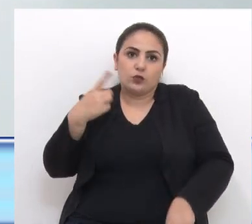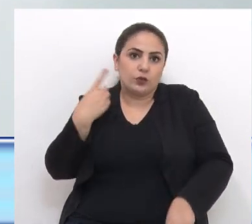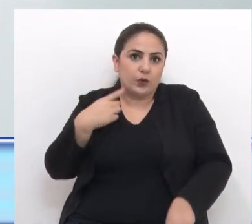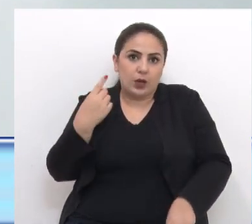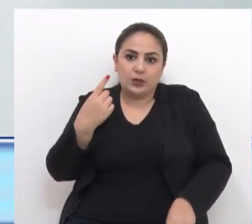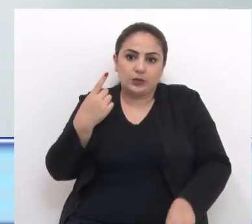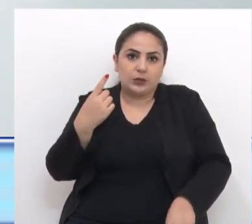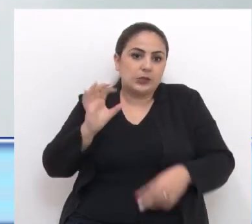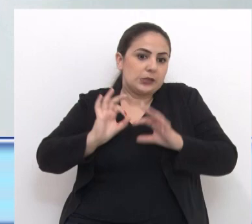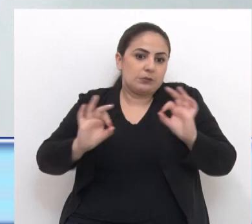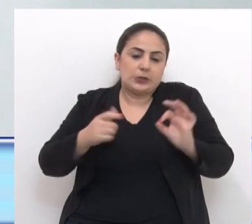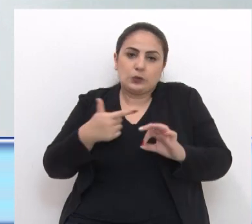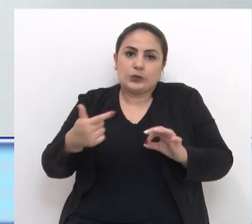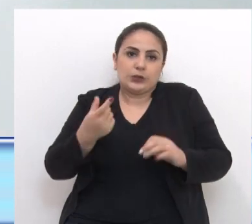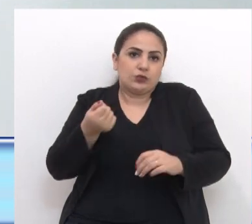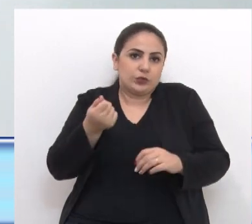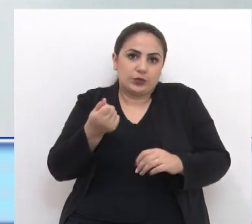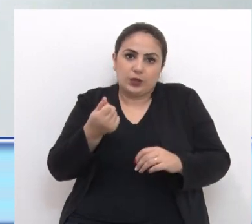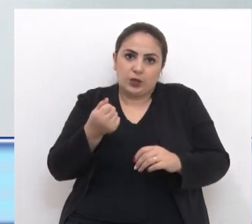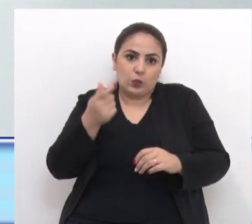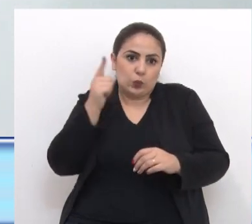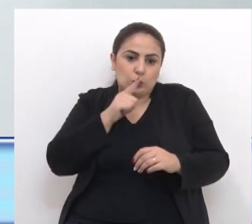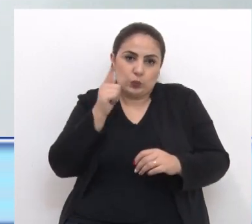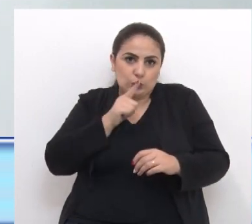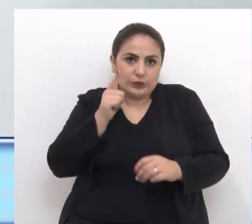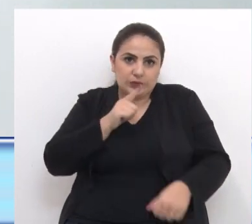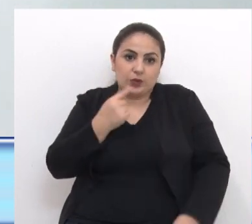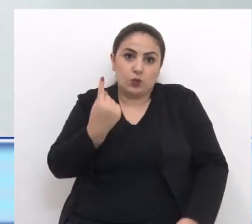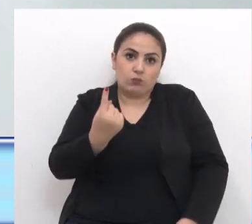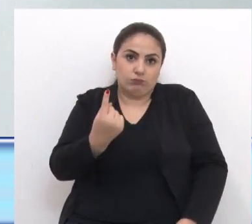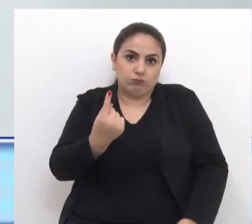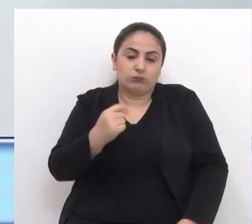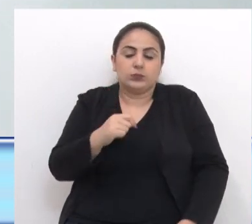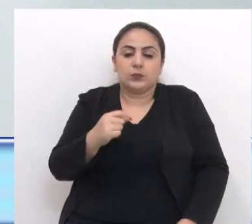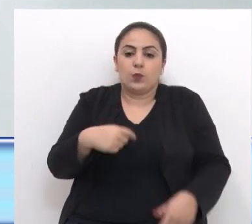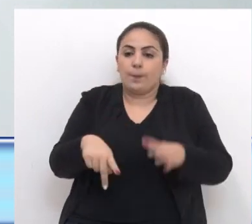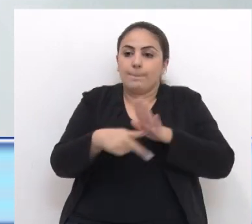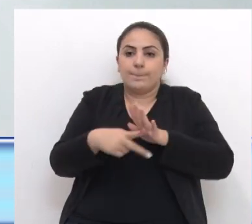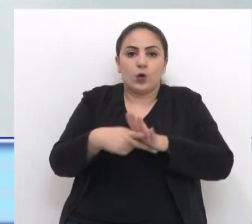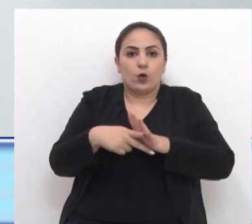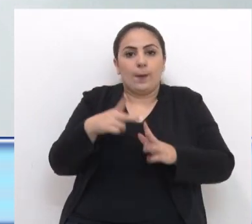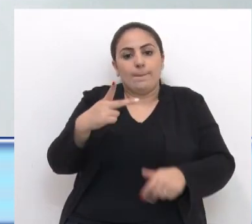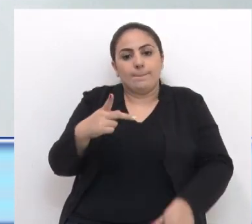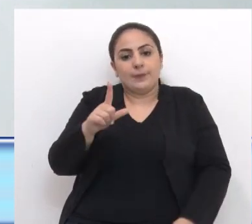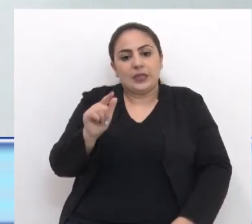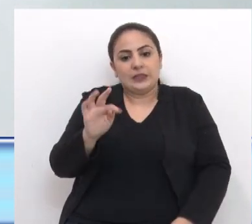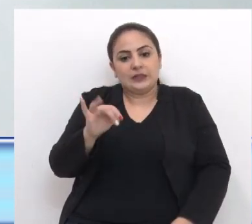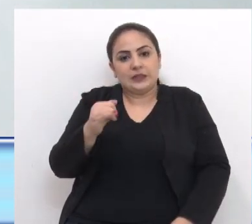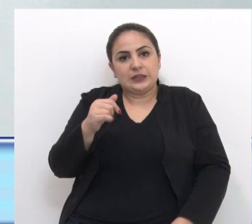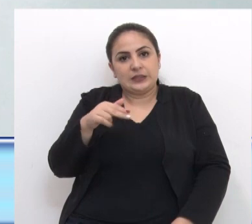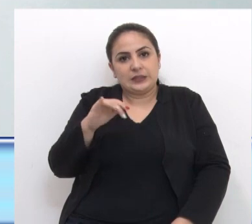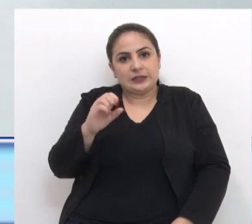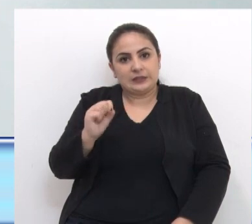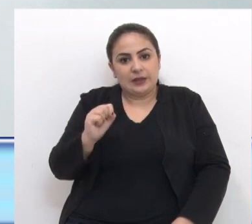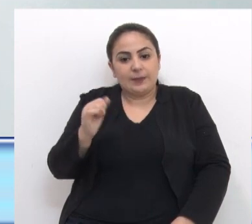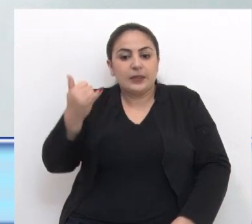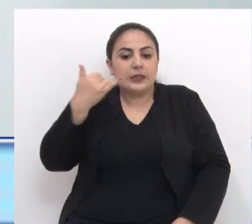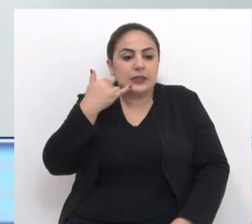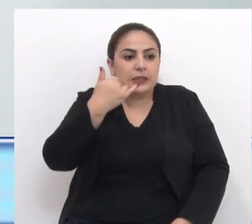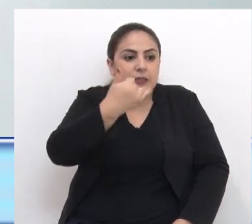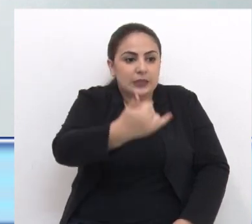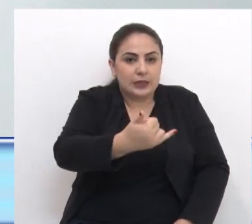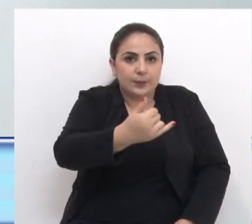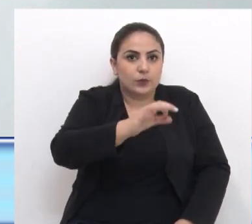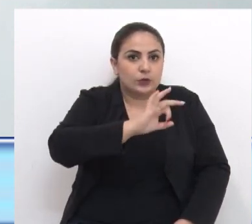tem advogado constituído, é humilde, não tem condições financeiras de constituir um advogado, o próprio plantonista da delegacia liga